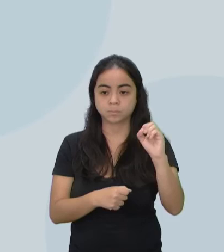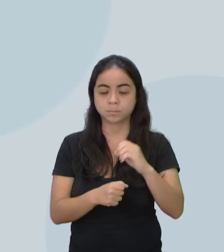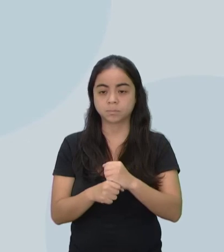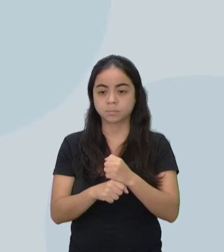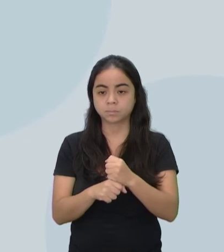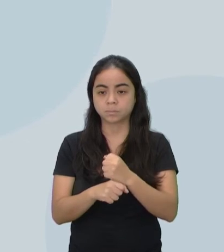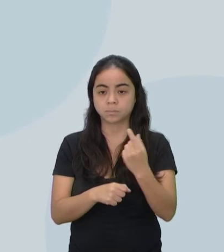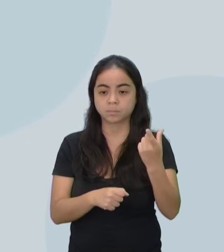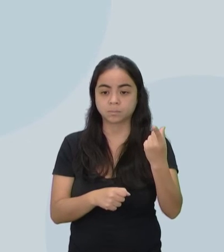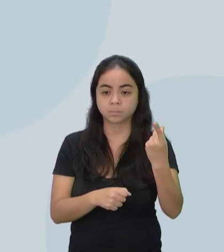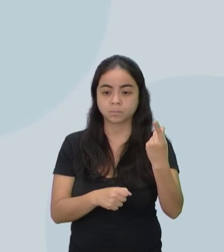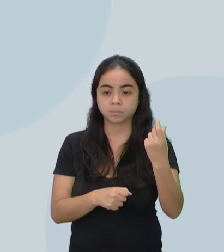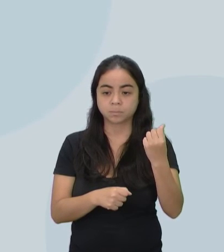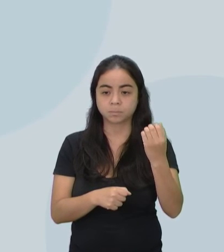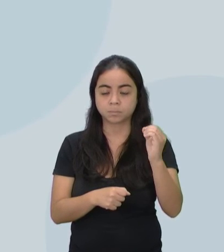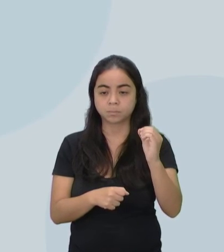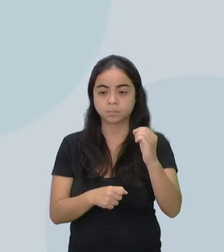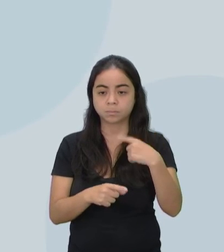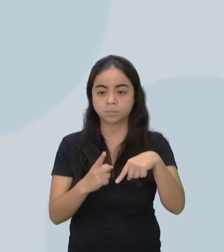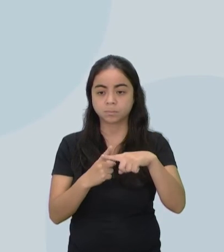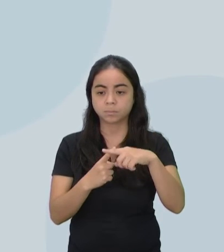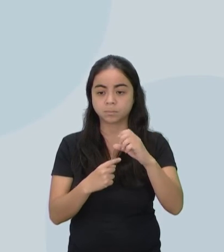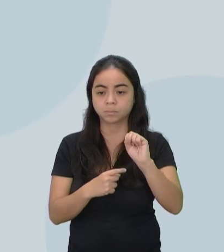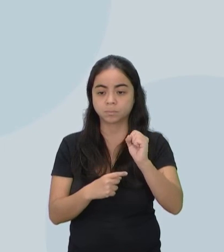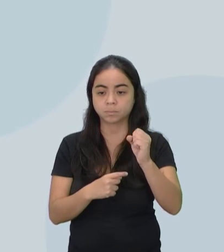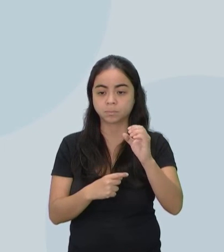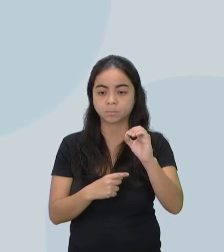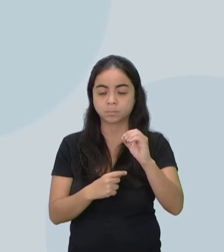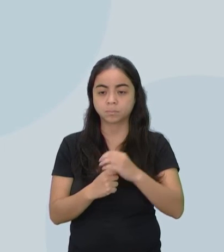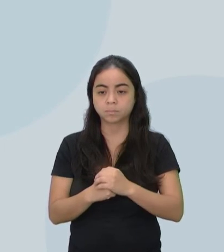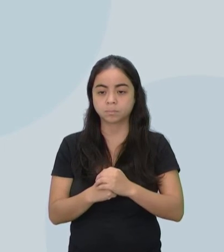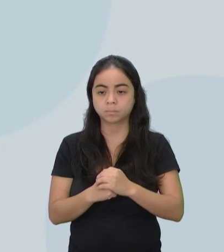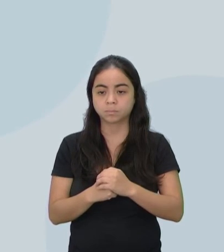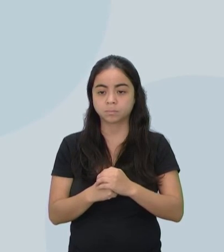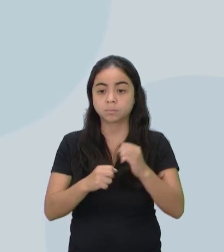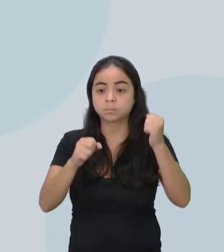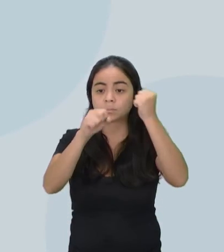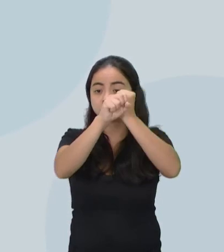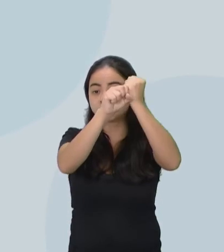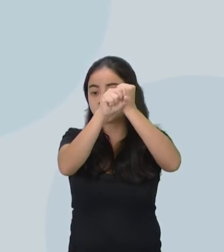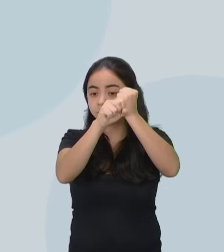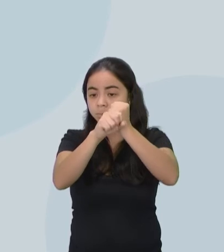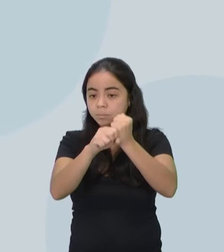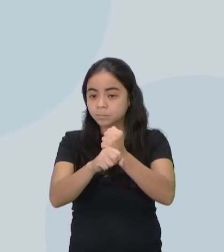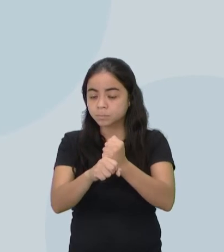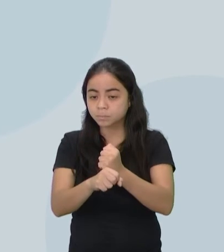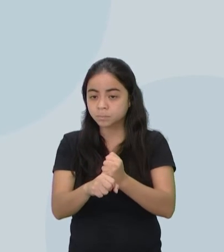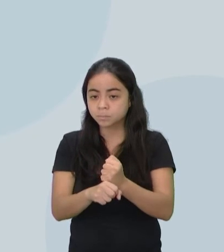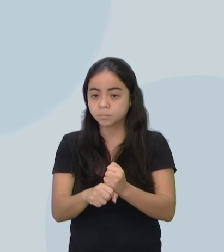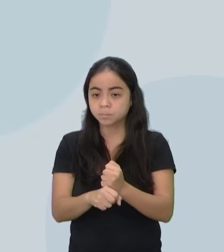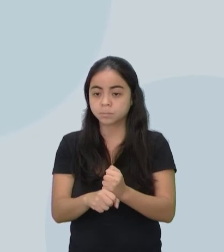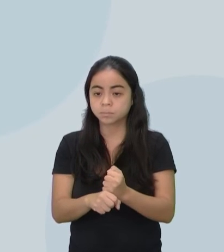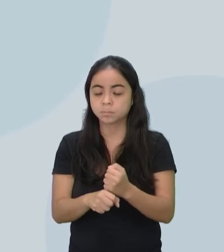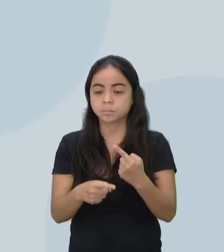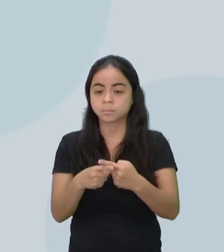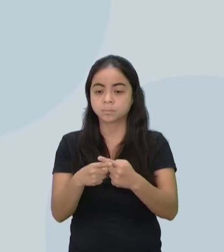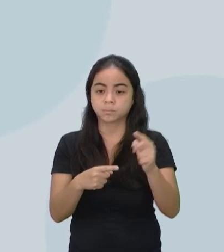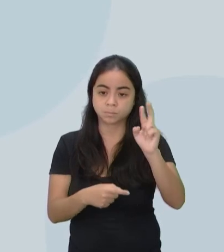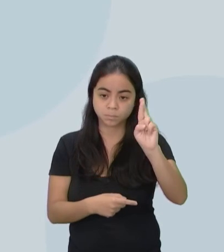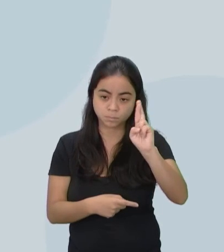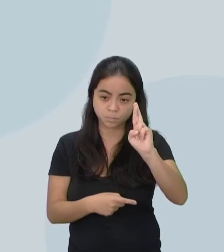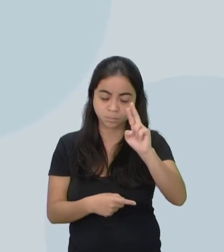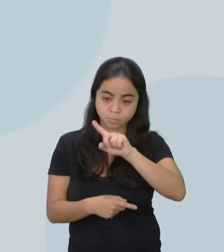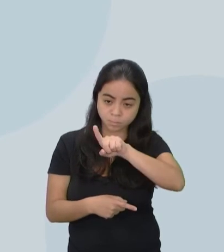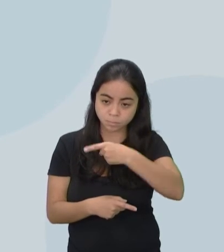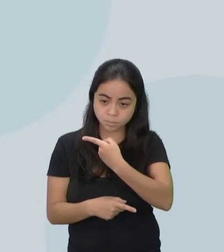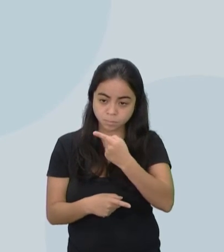e 160 mais 80. Eu vou pôr aqui o 0,00, porque nós estamos falando aí em